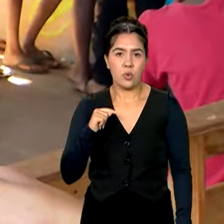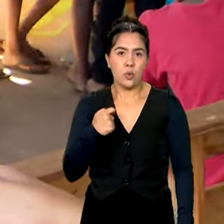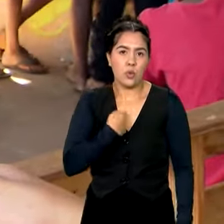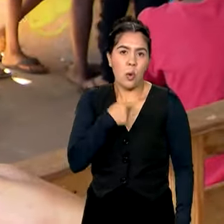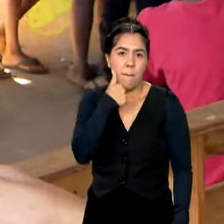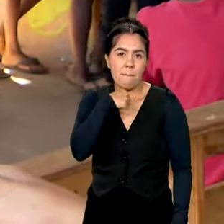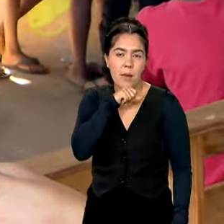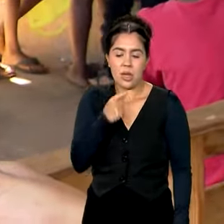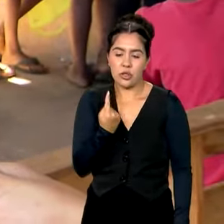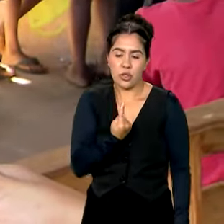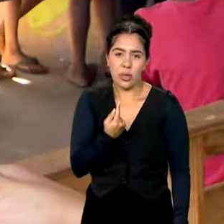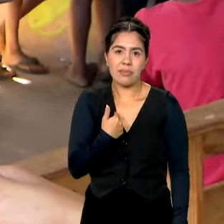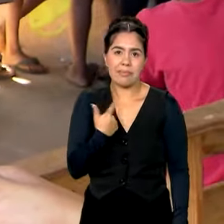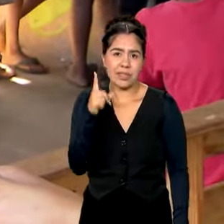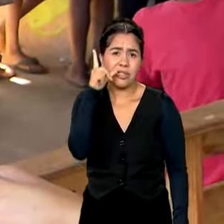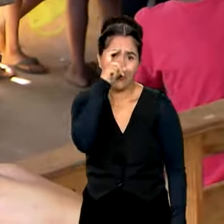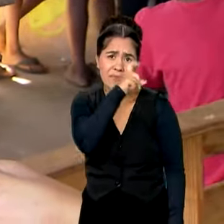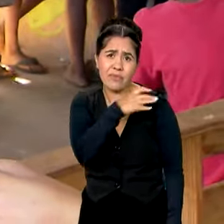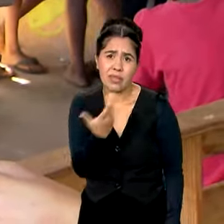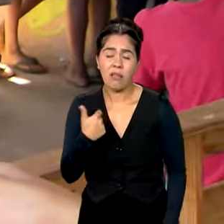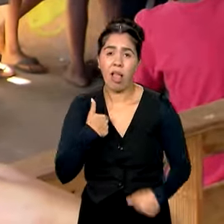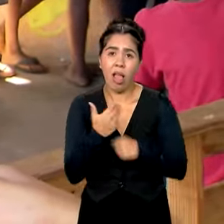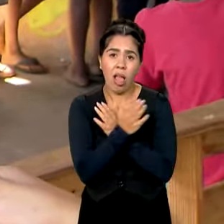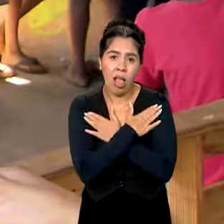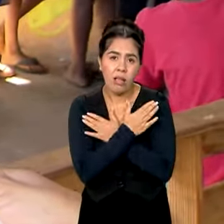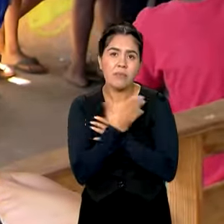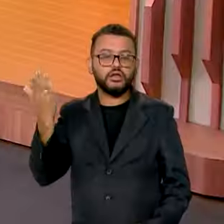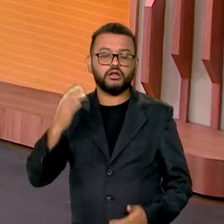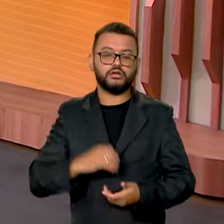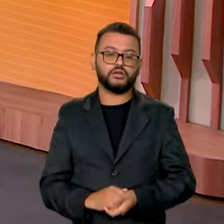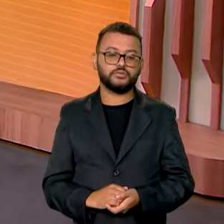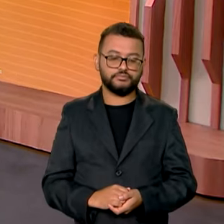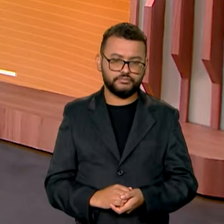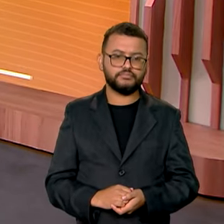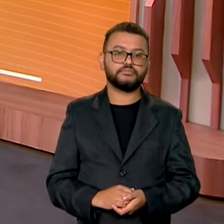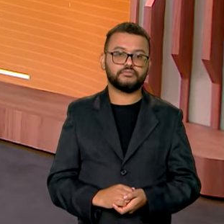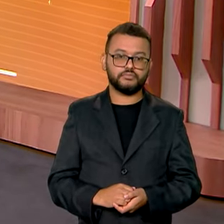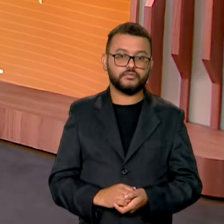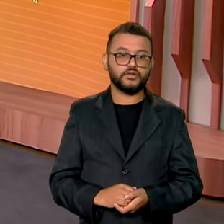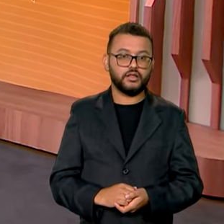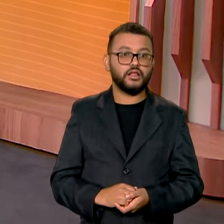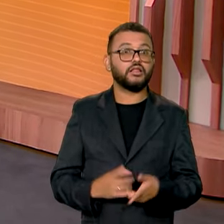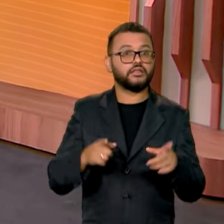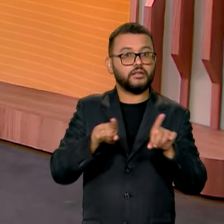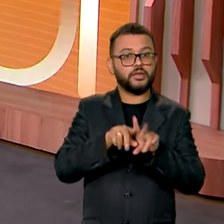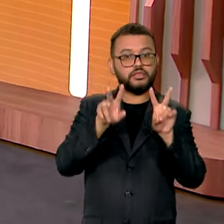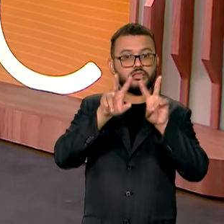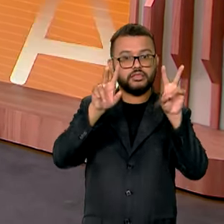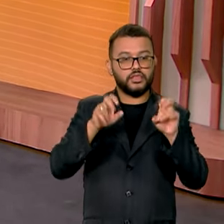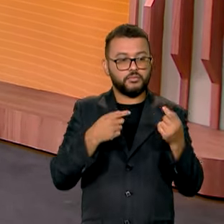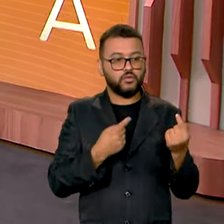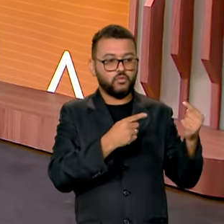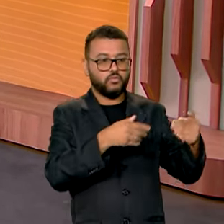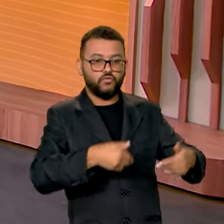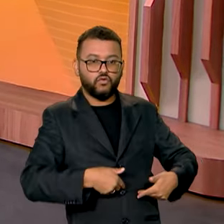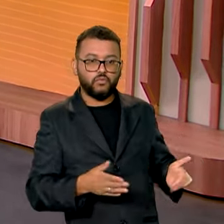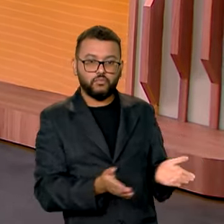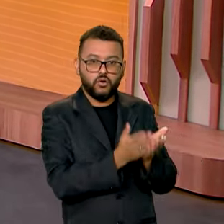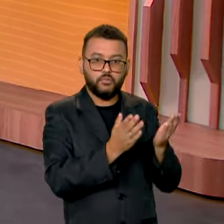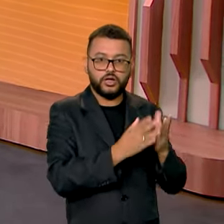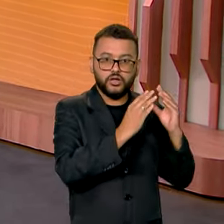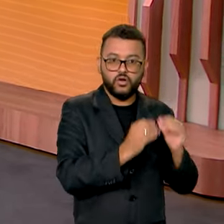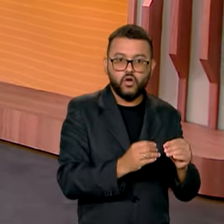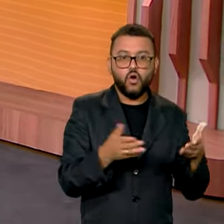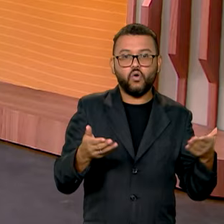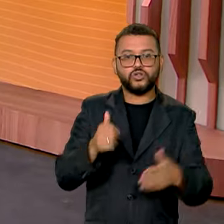é difícil, complicado. E para quem não está trabalhando, ajuda bastante. É isso. E olha, ainda falando do combate à fome e à pobreza,